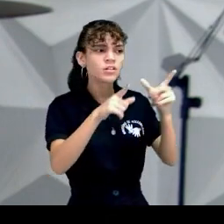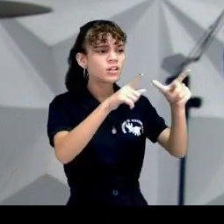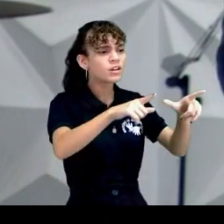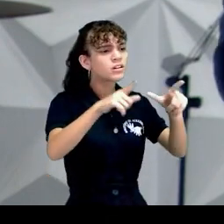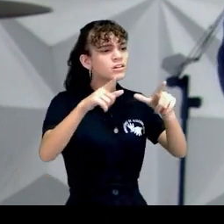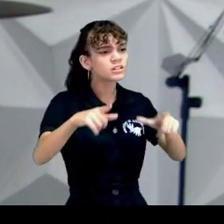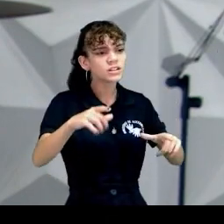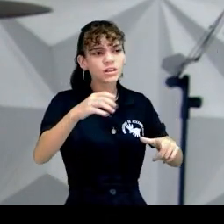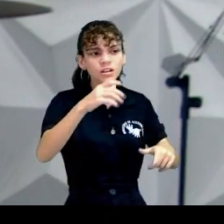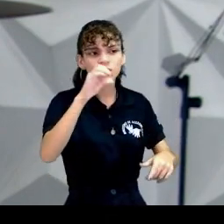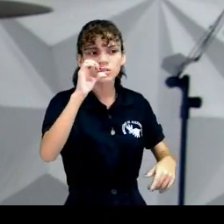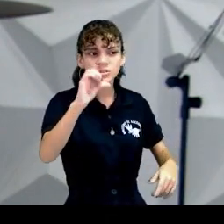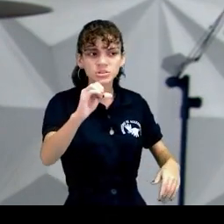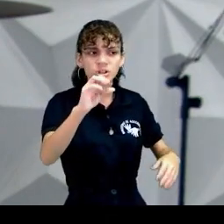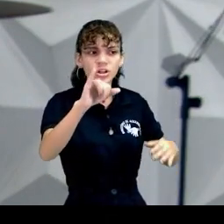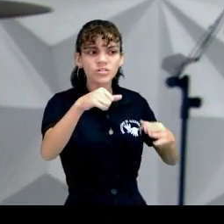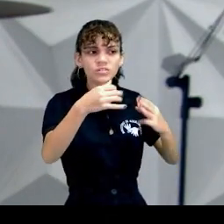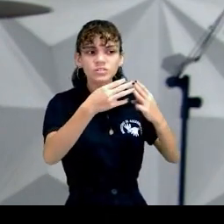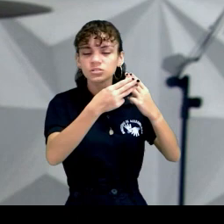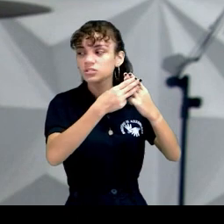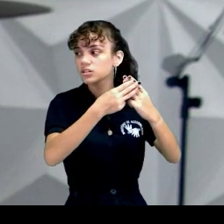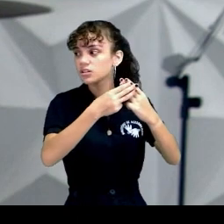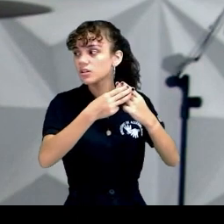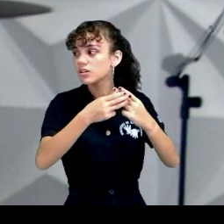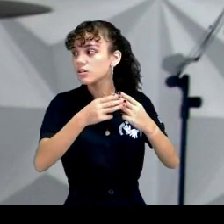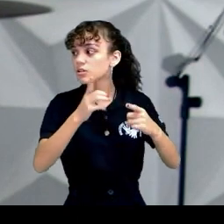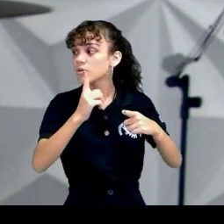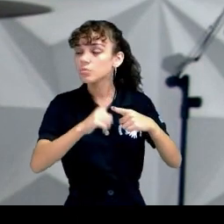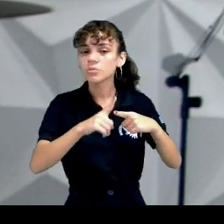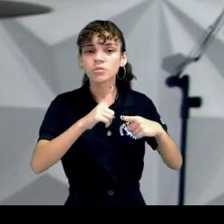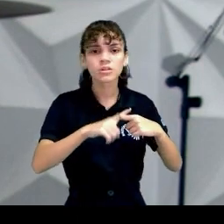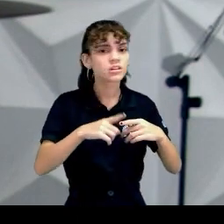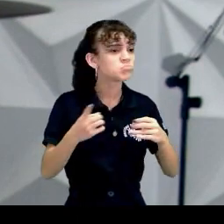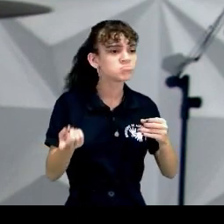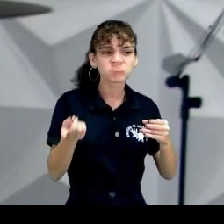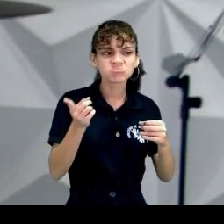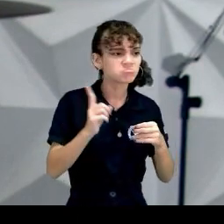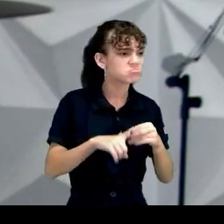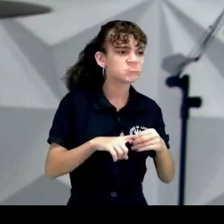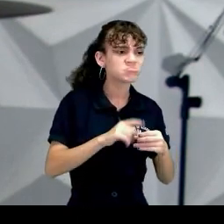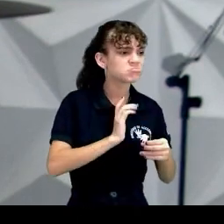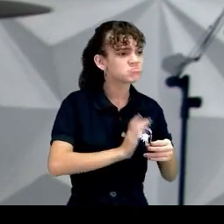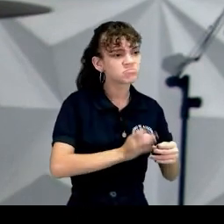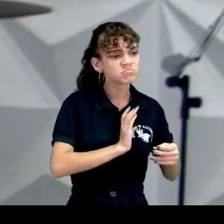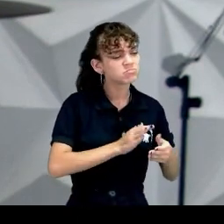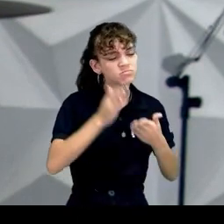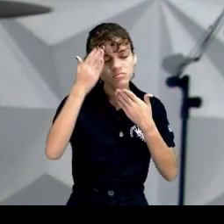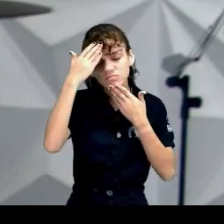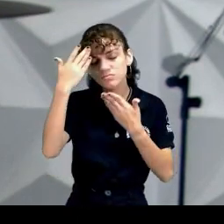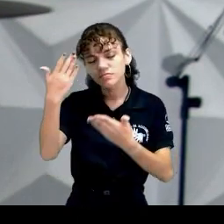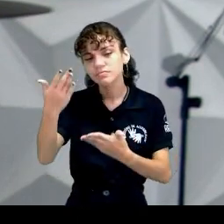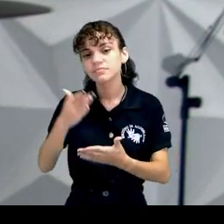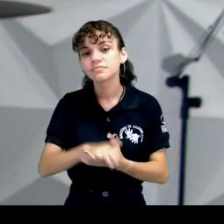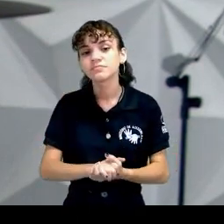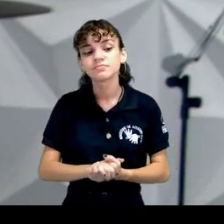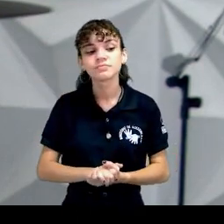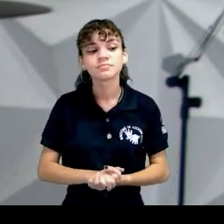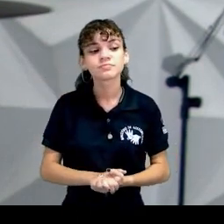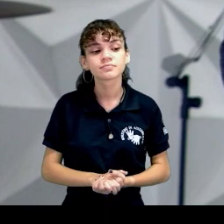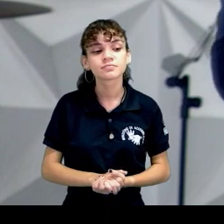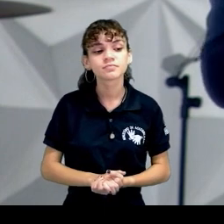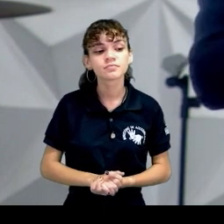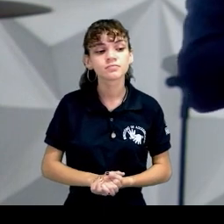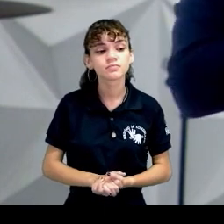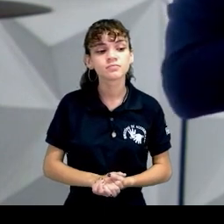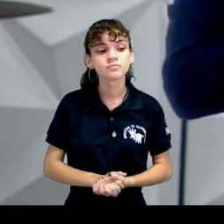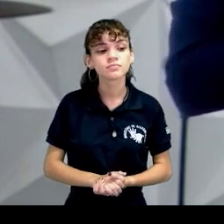coração agradecido? A gratidão é fruto de um coração que reconhece a sua pequenez, mas eu